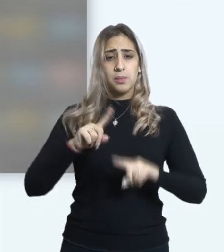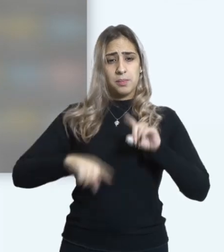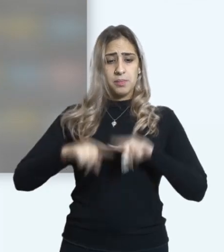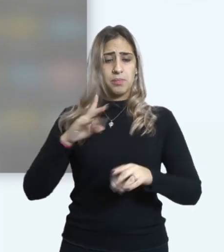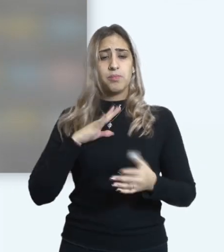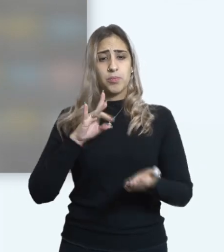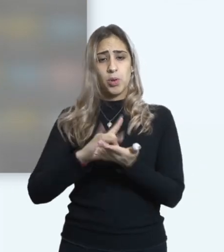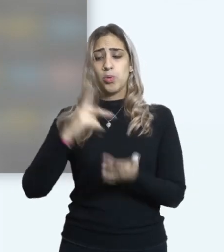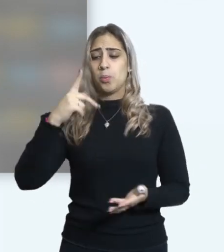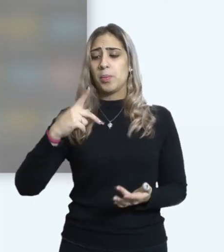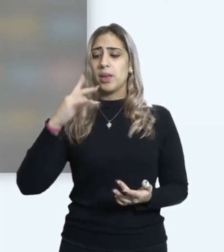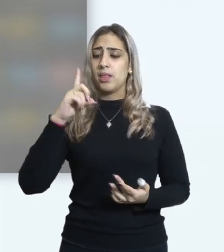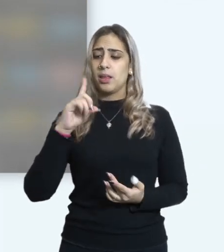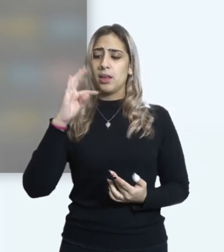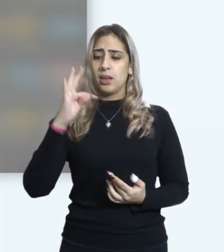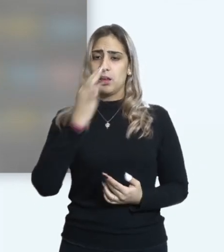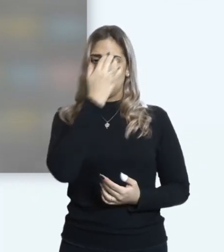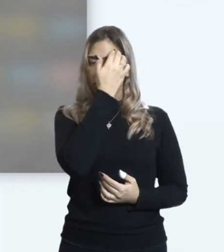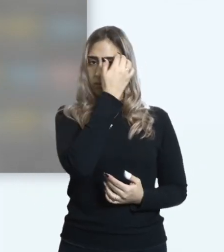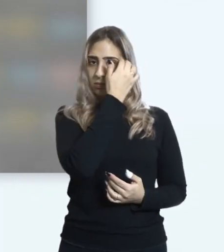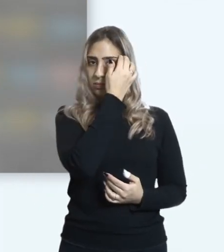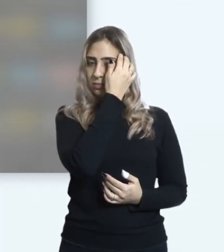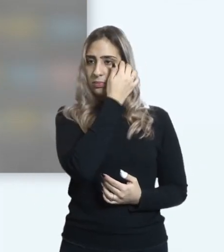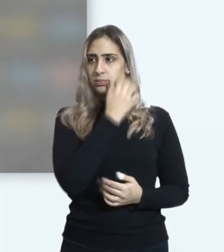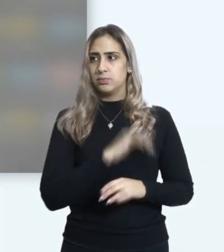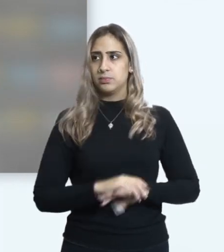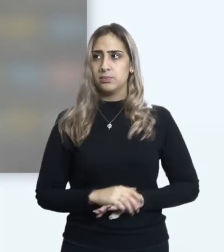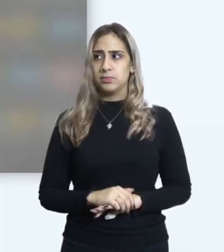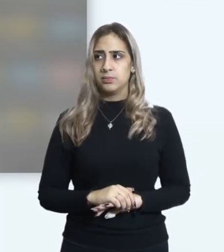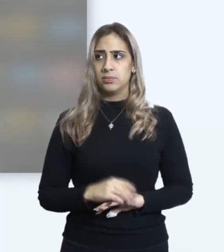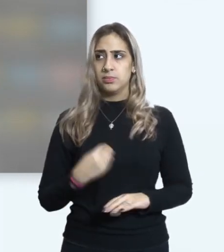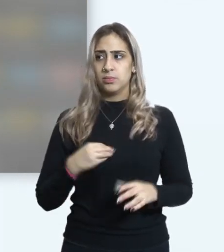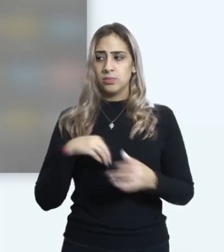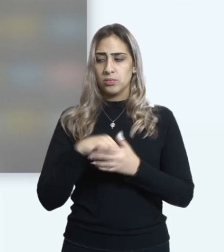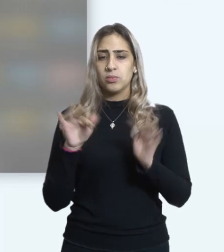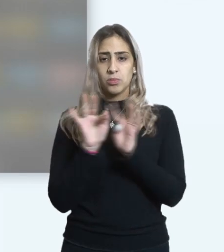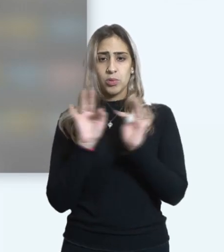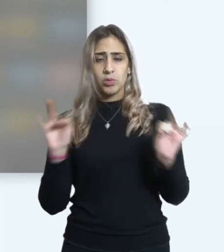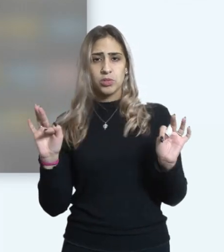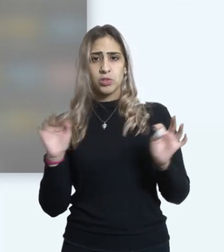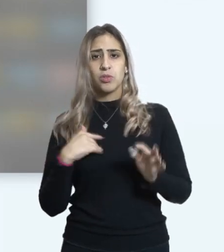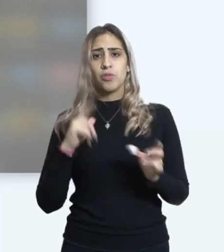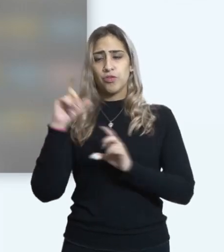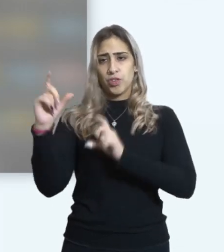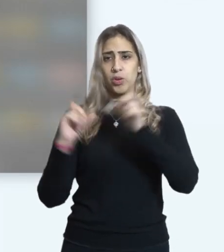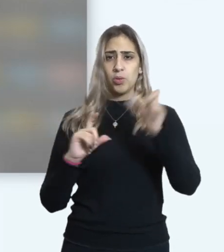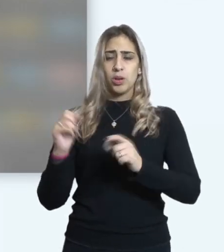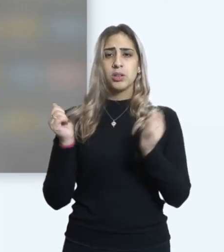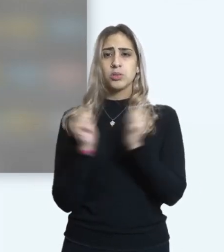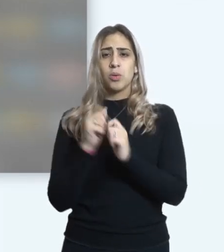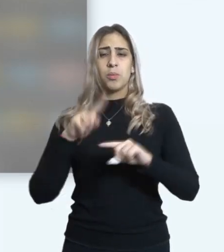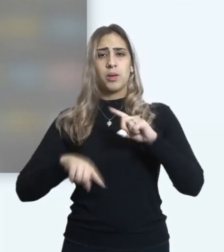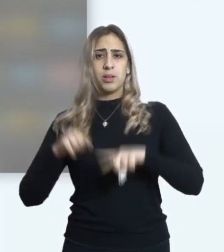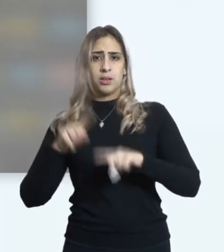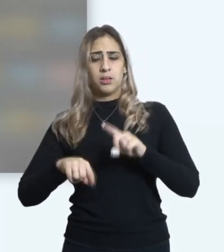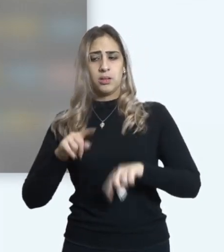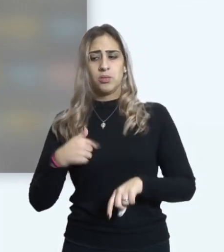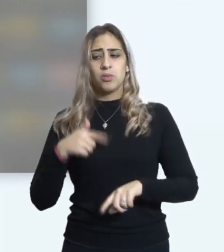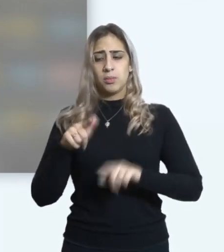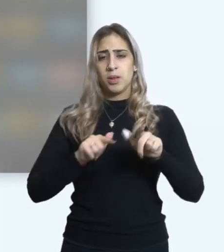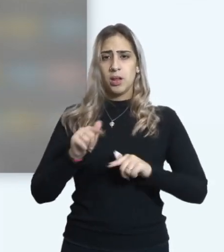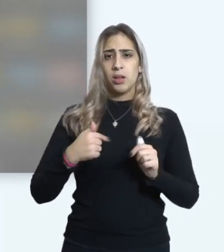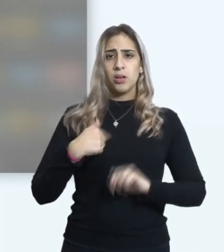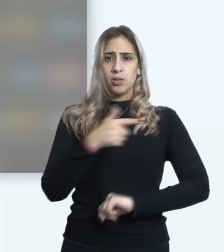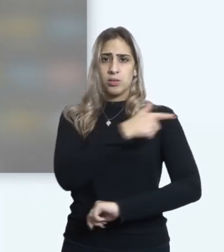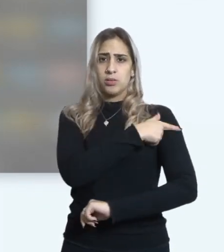em PDF e uma subpasta com o título Figuras do Material. No caso, vamos trabalhar com o 7º ano,